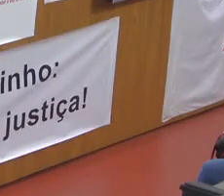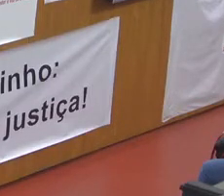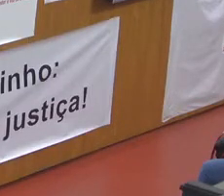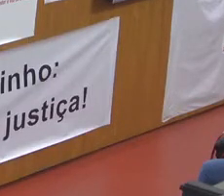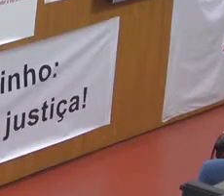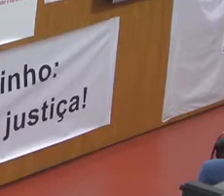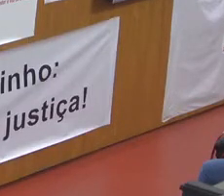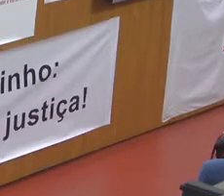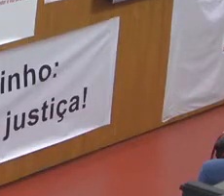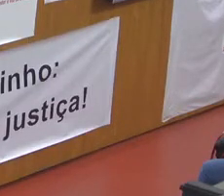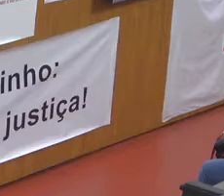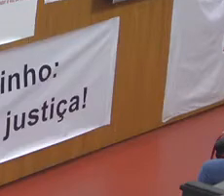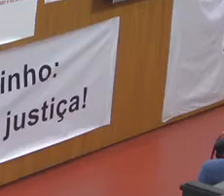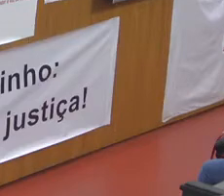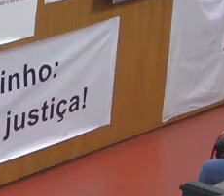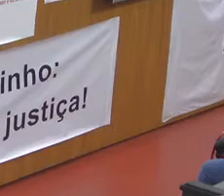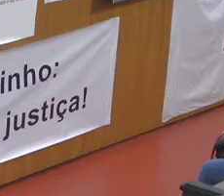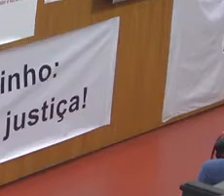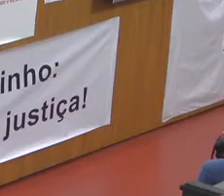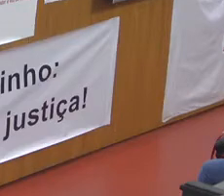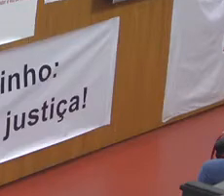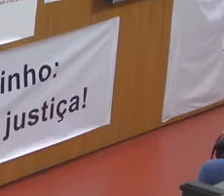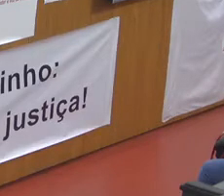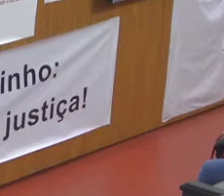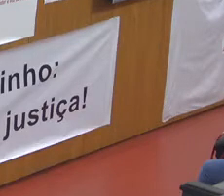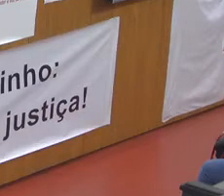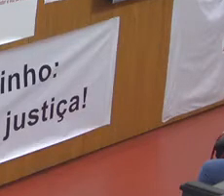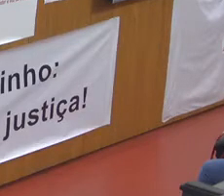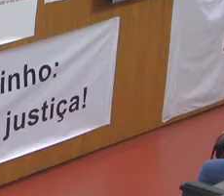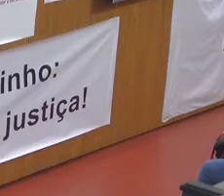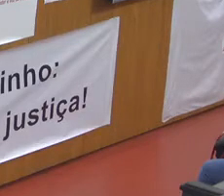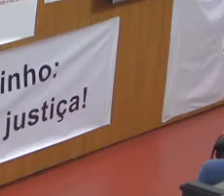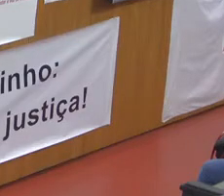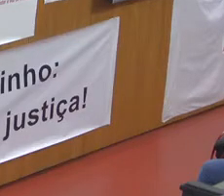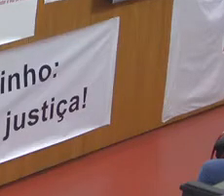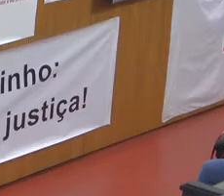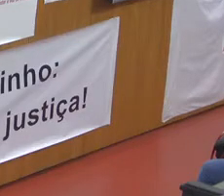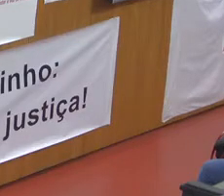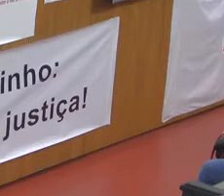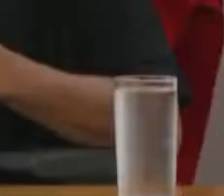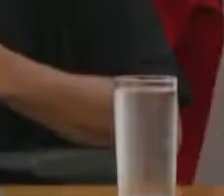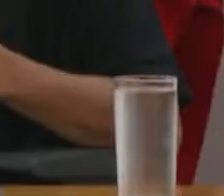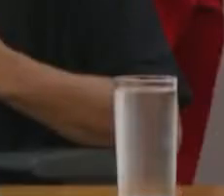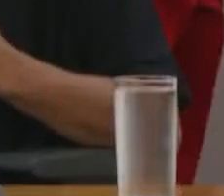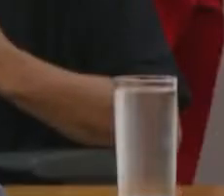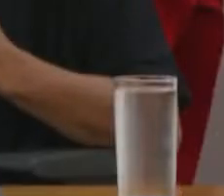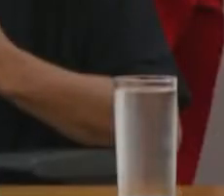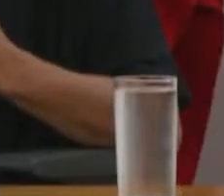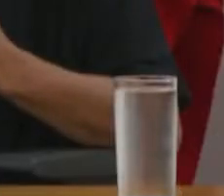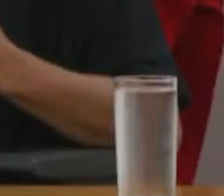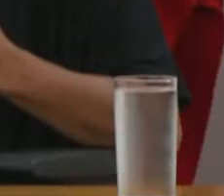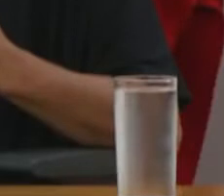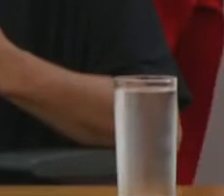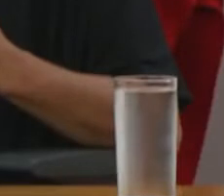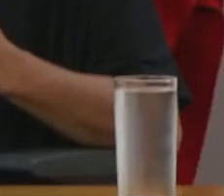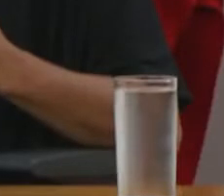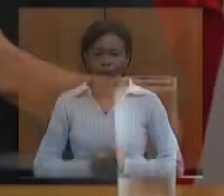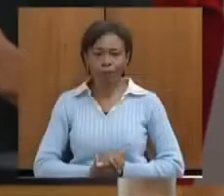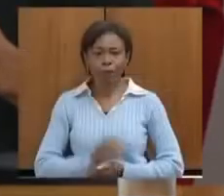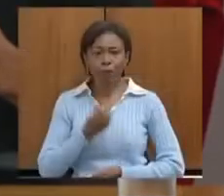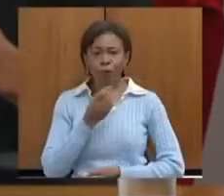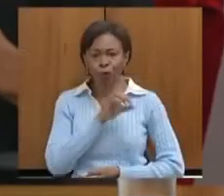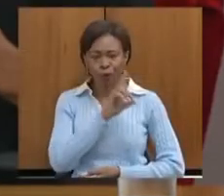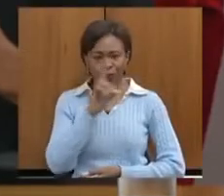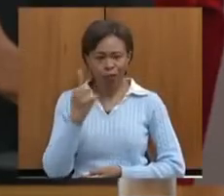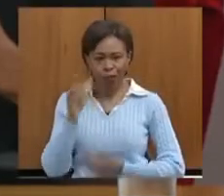comissão externa sobre rompimento da barragem de Fundão da Câmara dos Deputados Muito obrigado Um bom dia